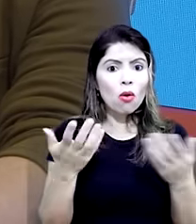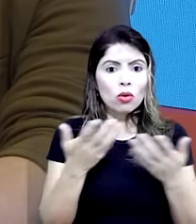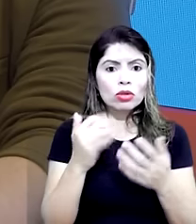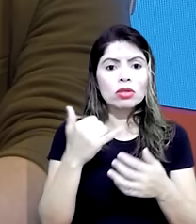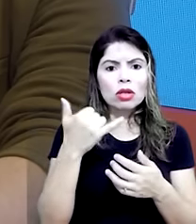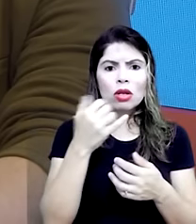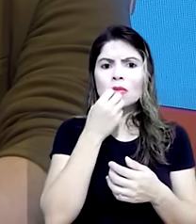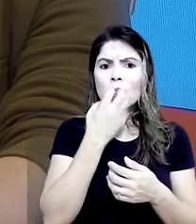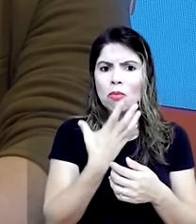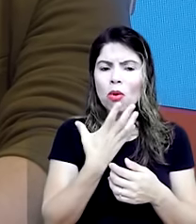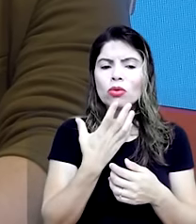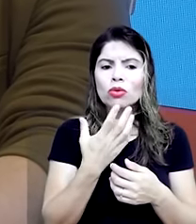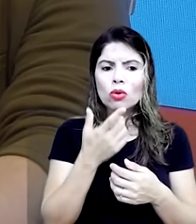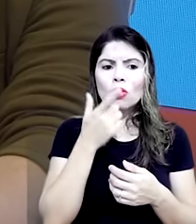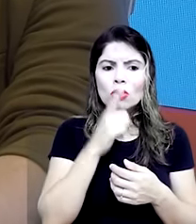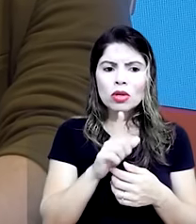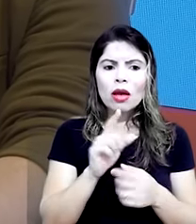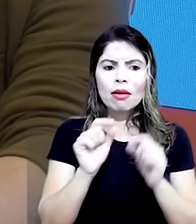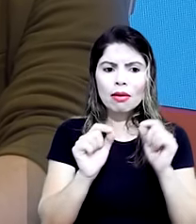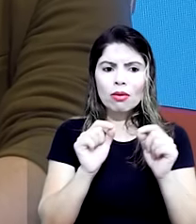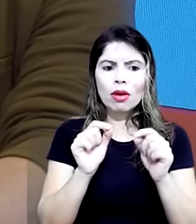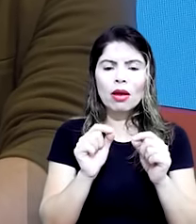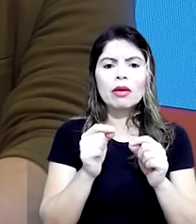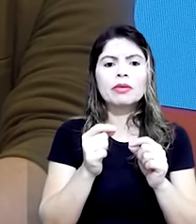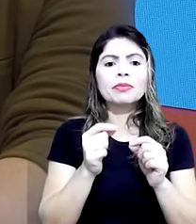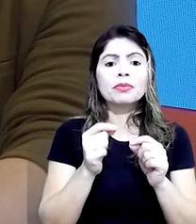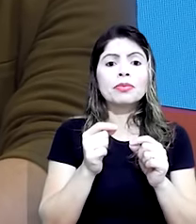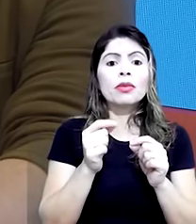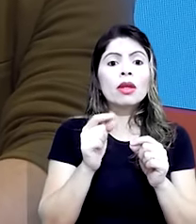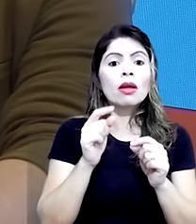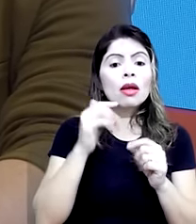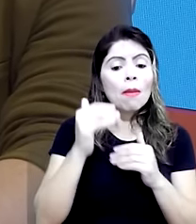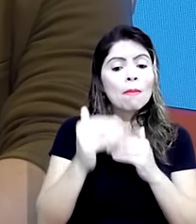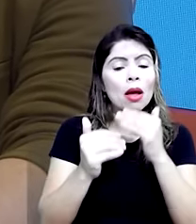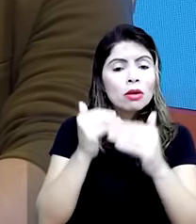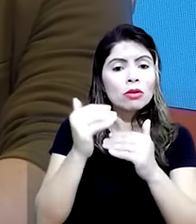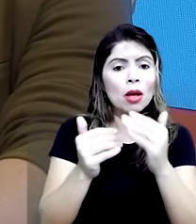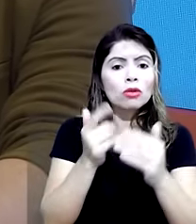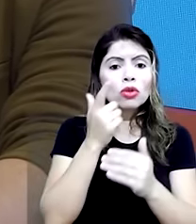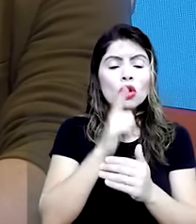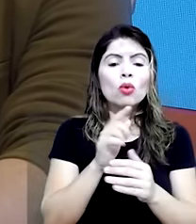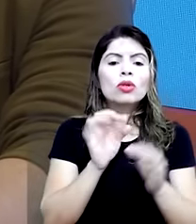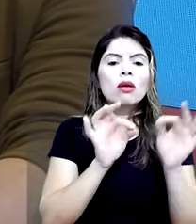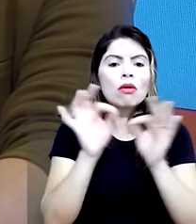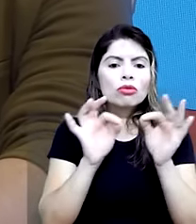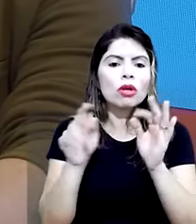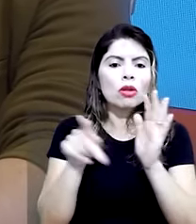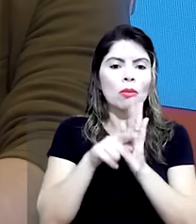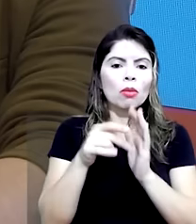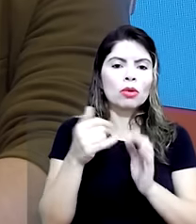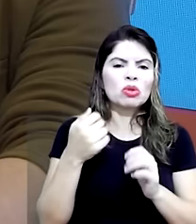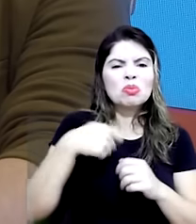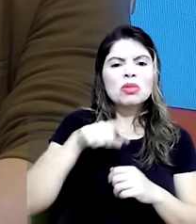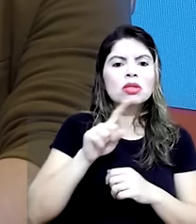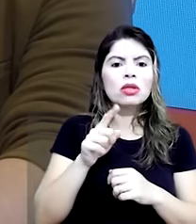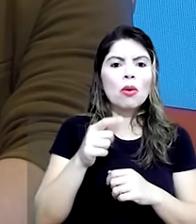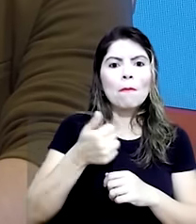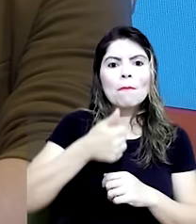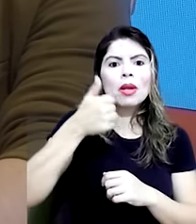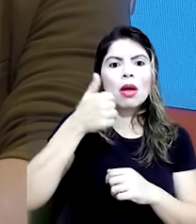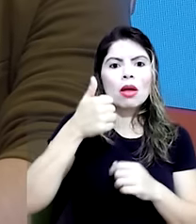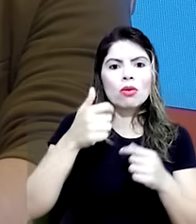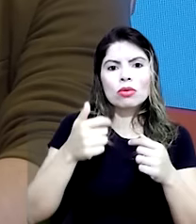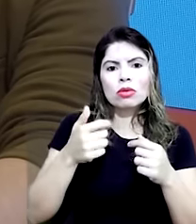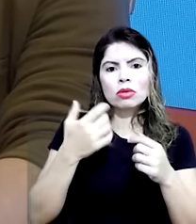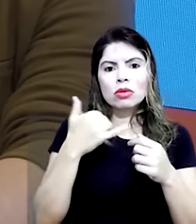geração porque dá para se fazer com outros e você vai fazendo passo a passo Então comece não precisa at o primeiro lá o